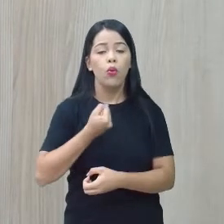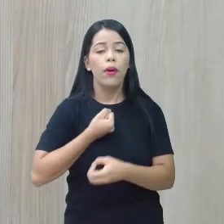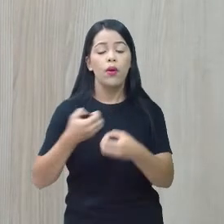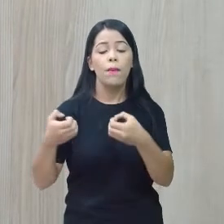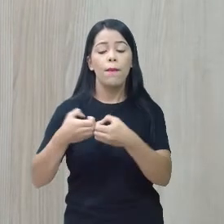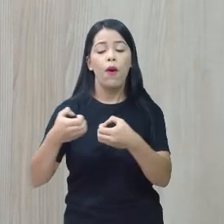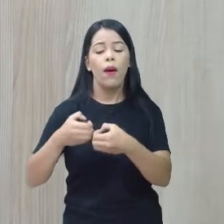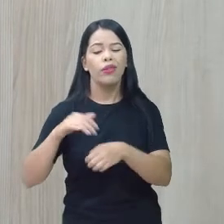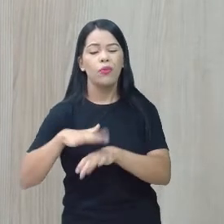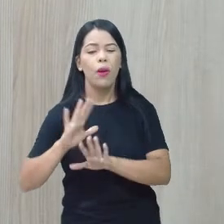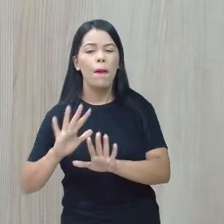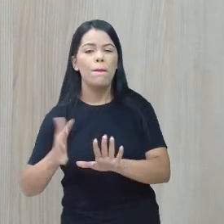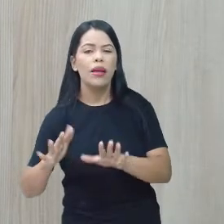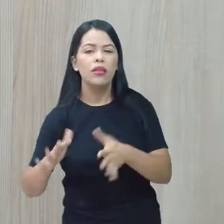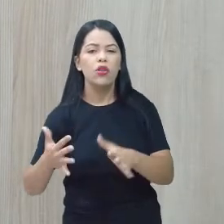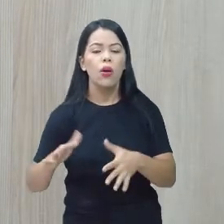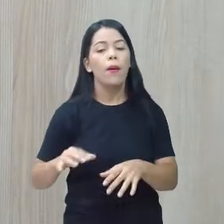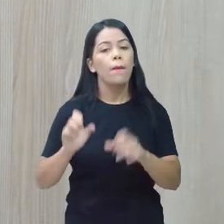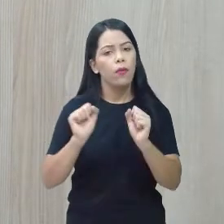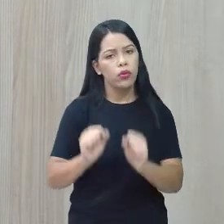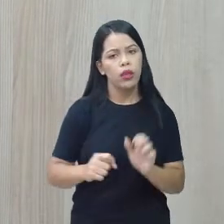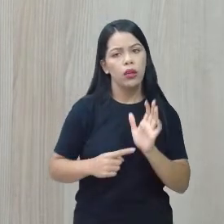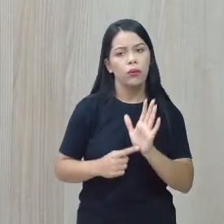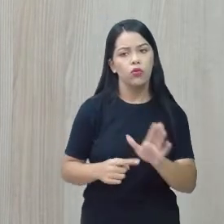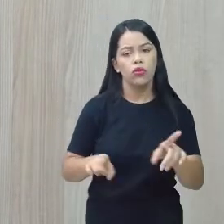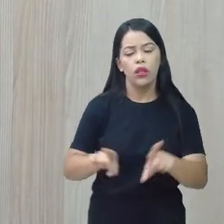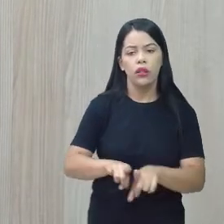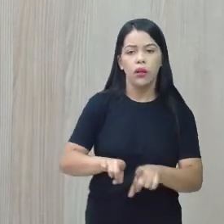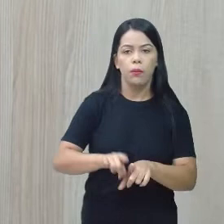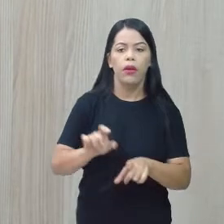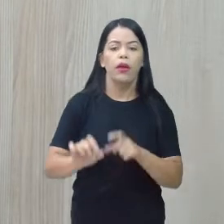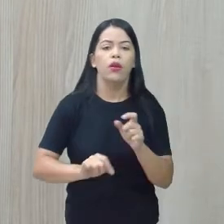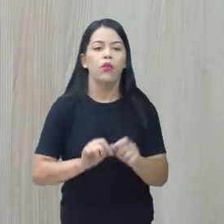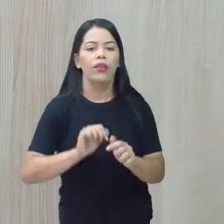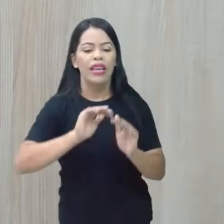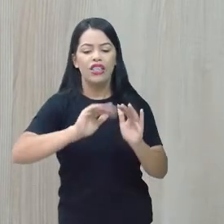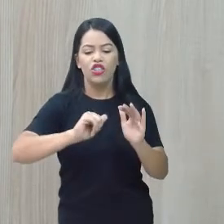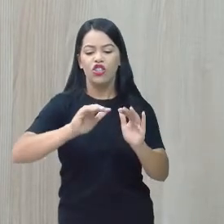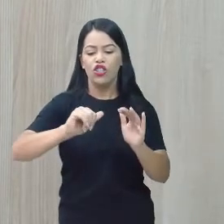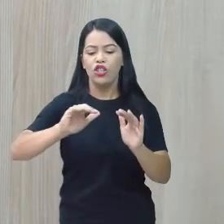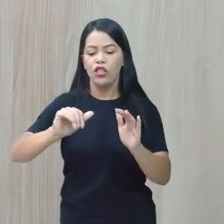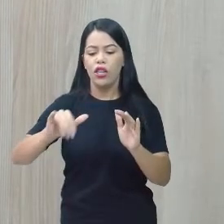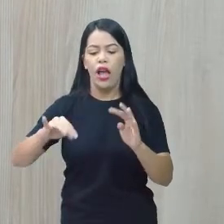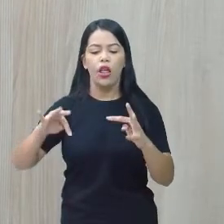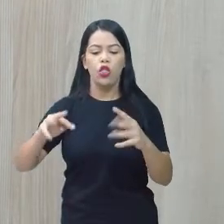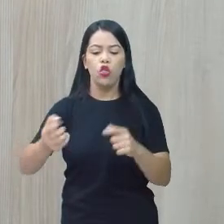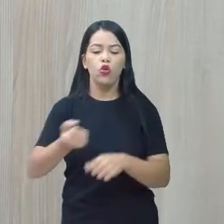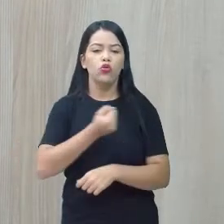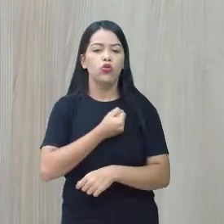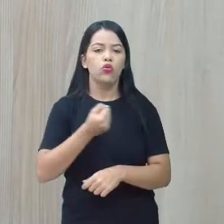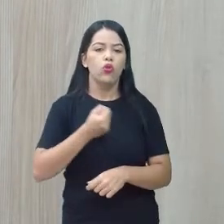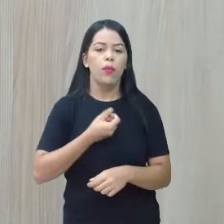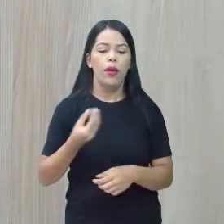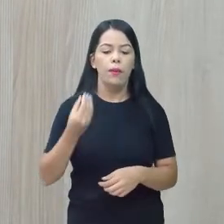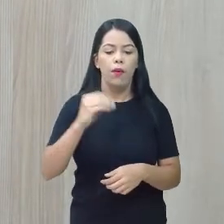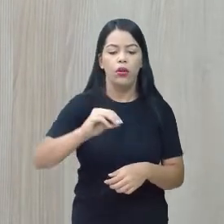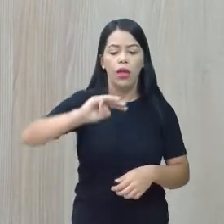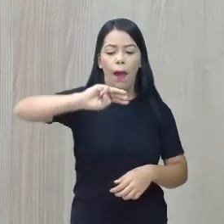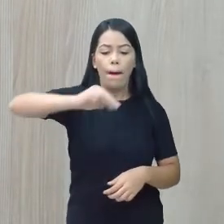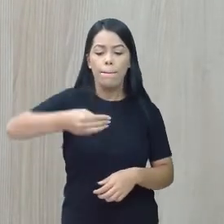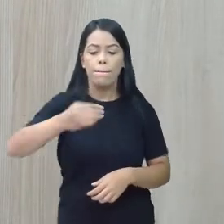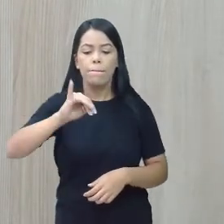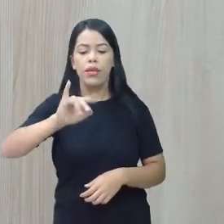né? Das casas, né? Das casas decimais, tirar todos aqueles números e colocar o milhão, certo? Ou